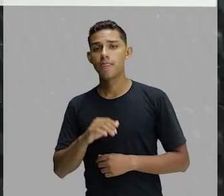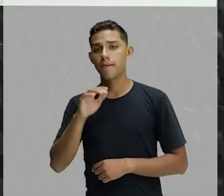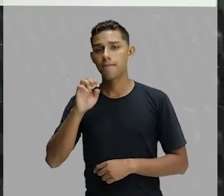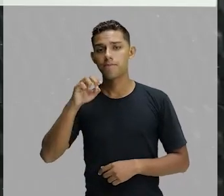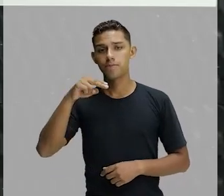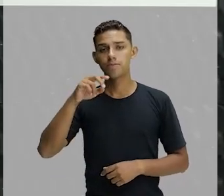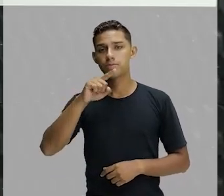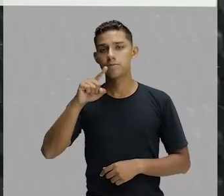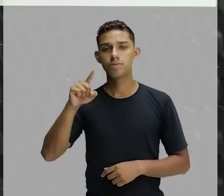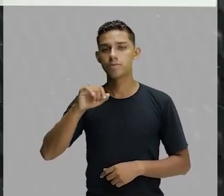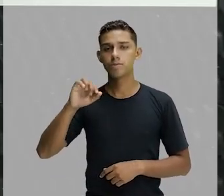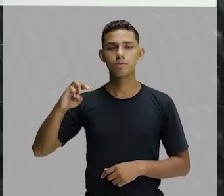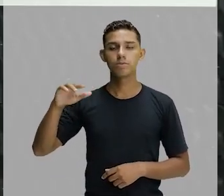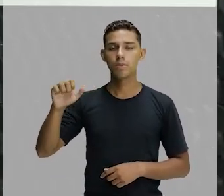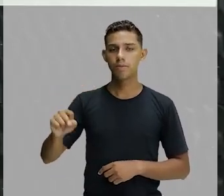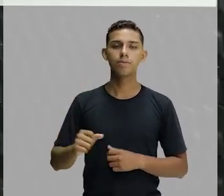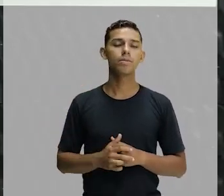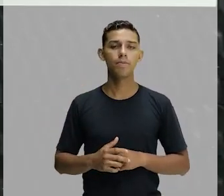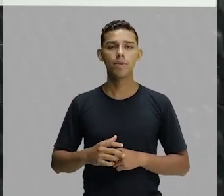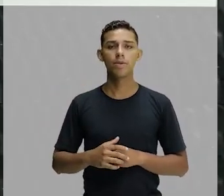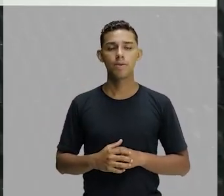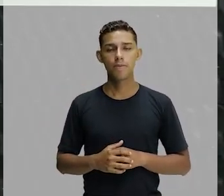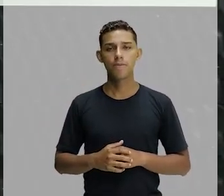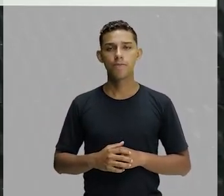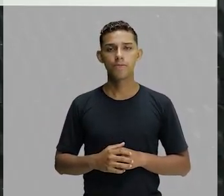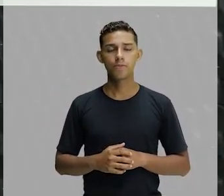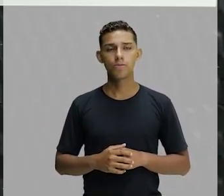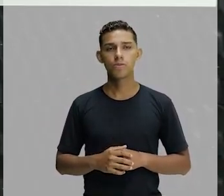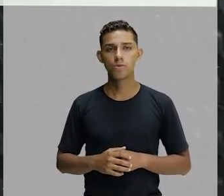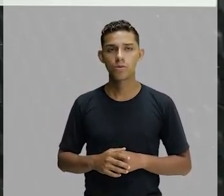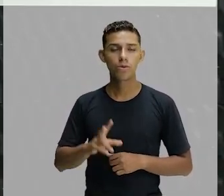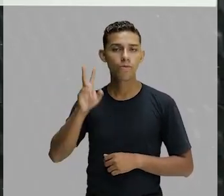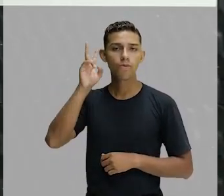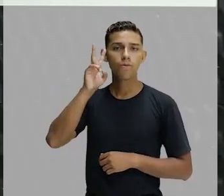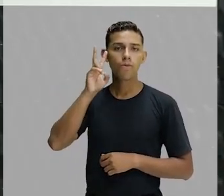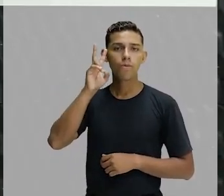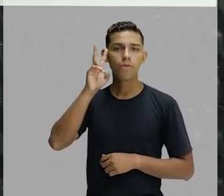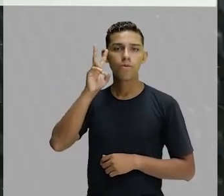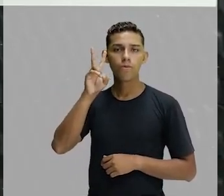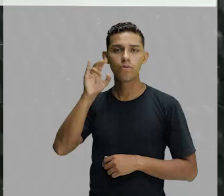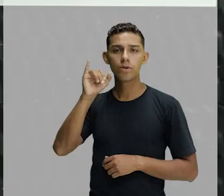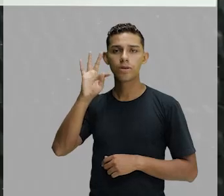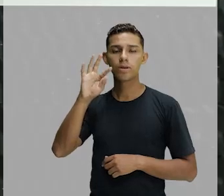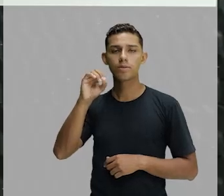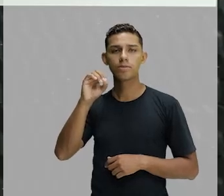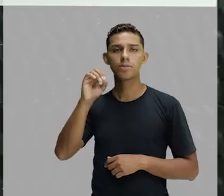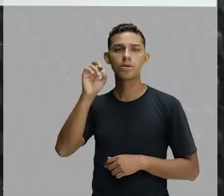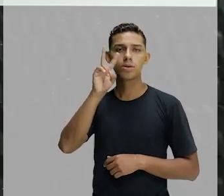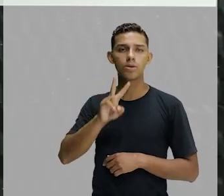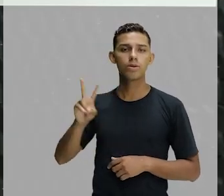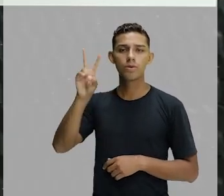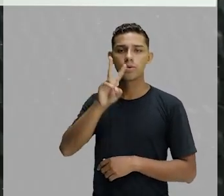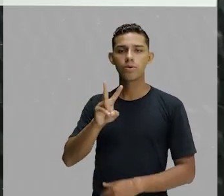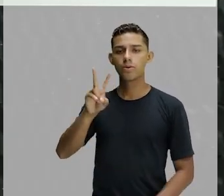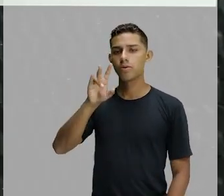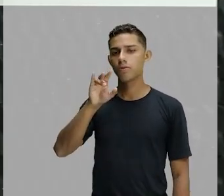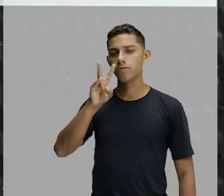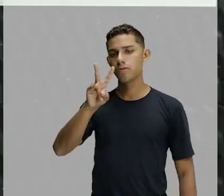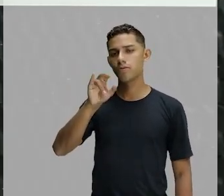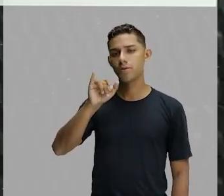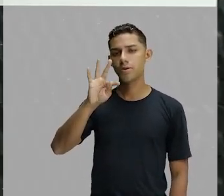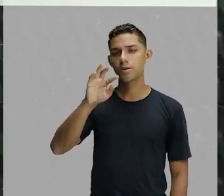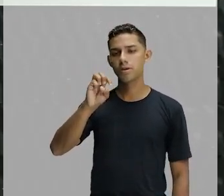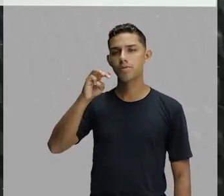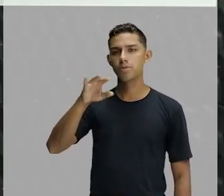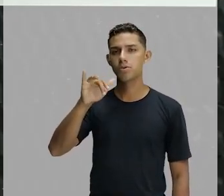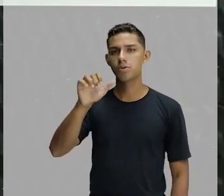enzimas, ok? Vitaminas. Todas essas substâncias orgânicas, elas são produzidas justamente porque a